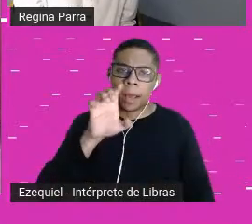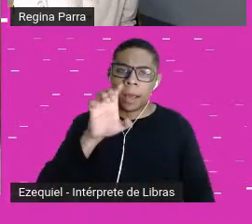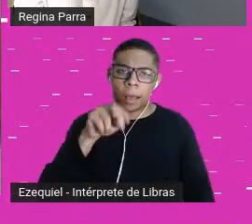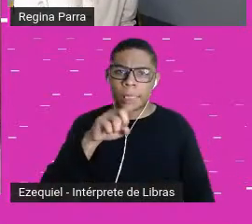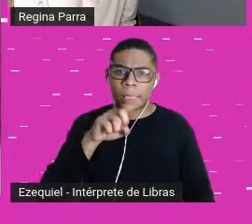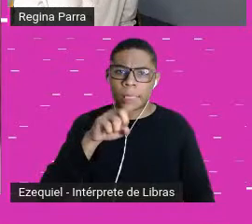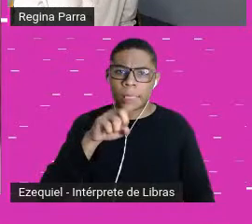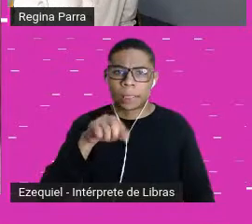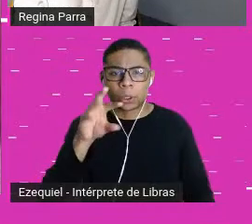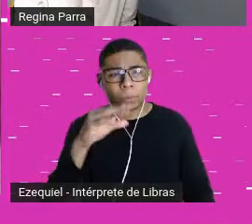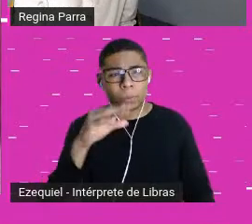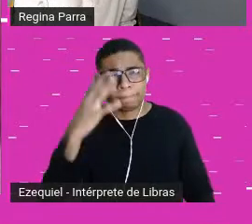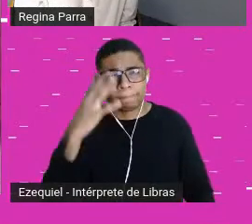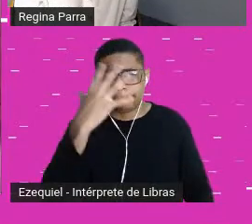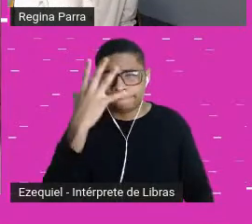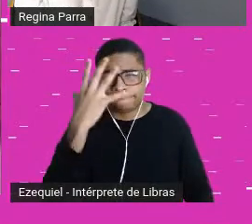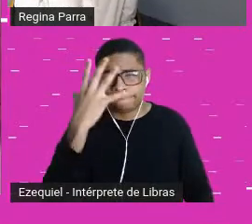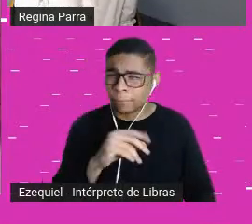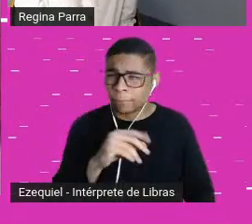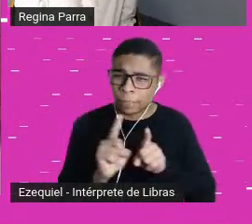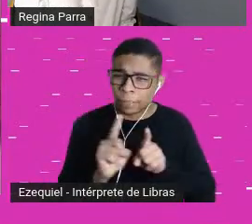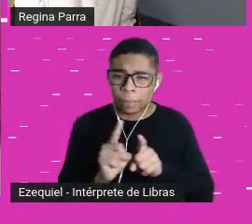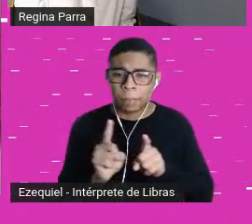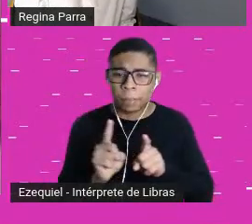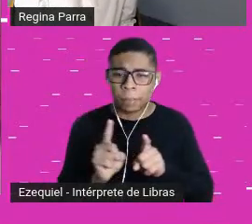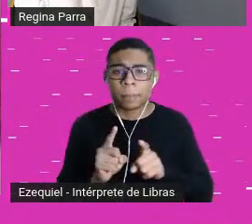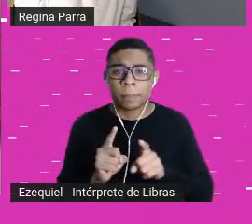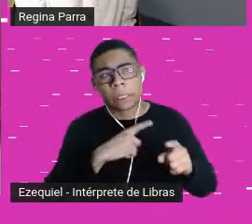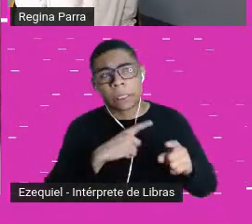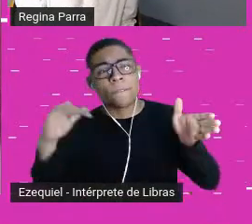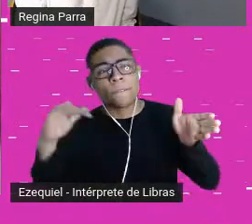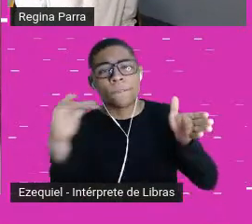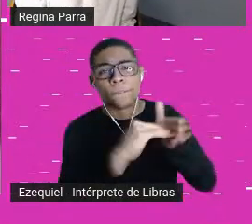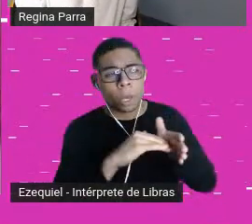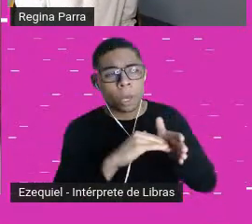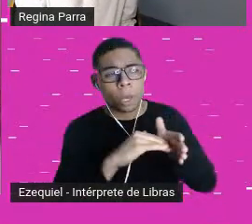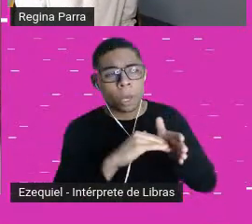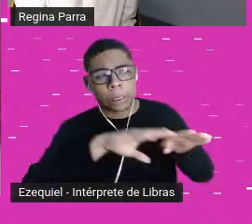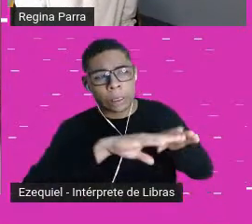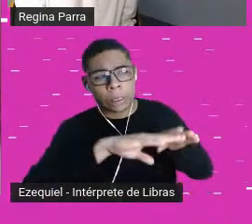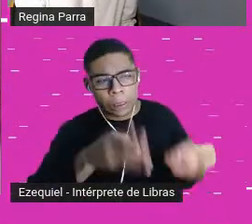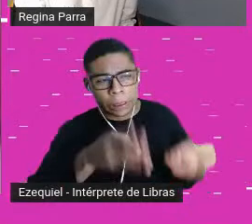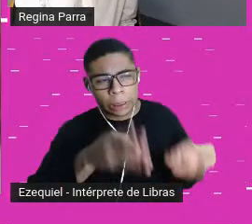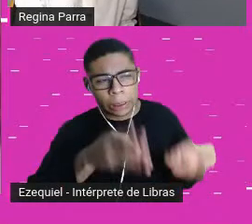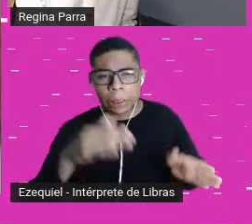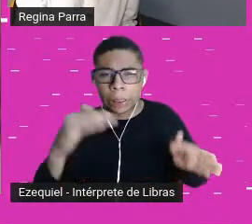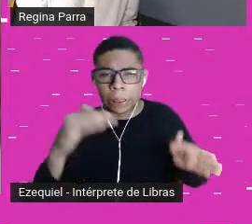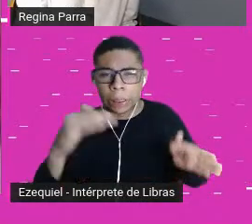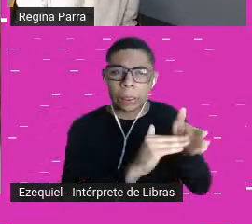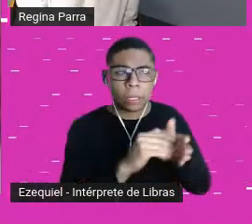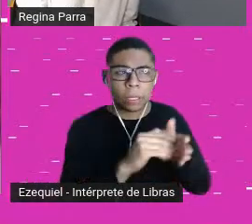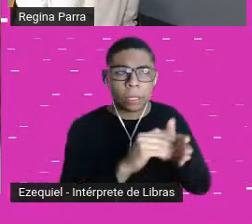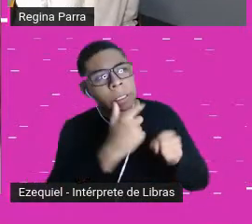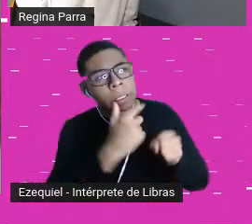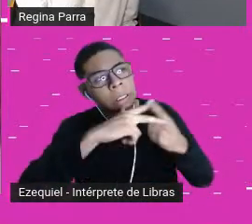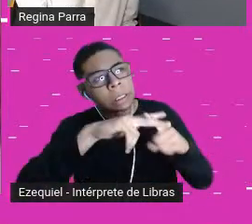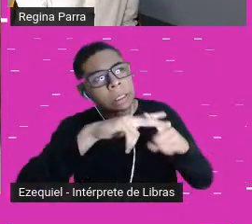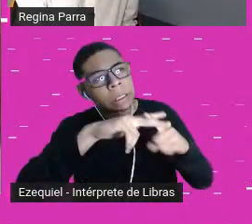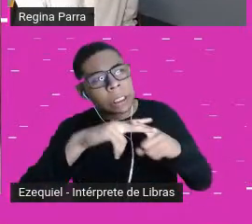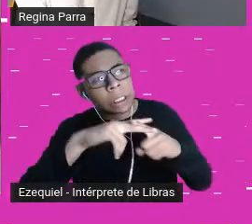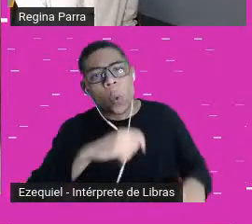um galpão lá no fundo, ainda todo em construção e manutenção, né?